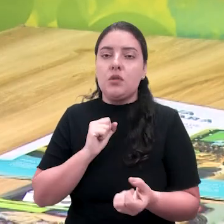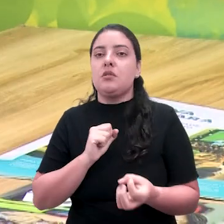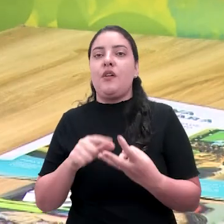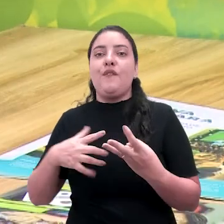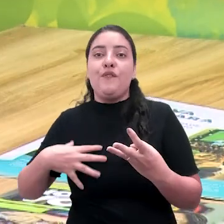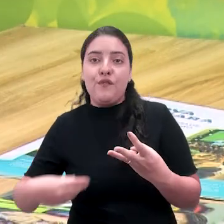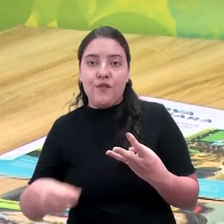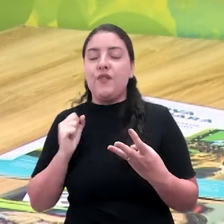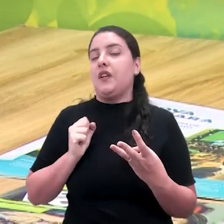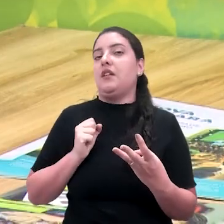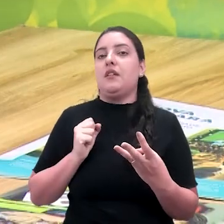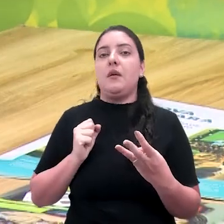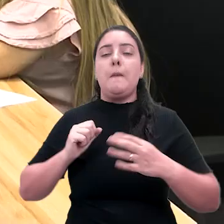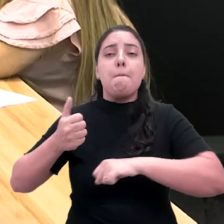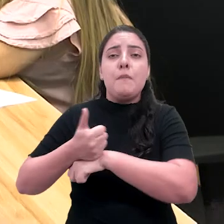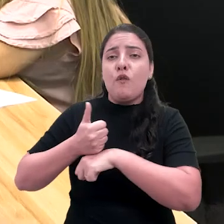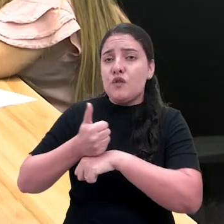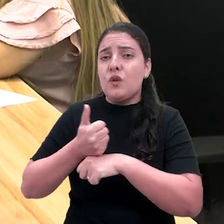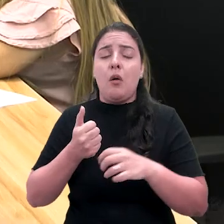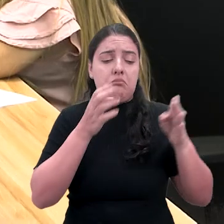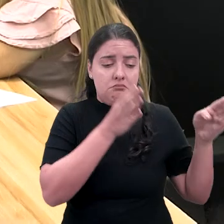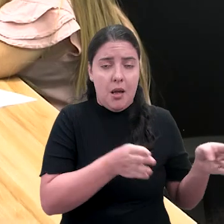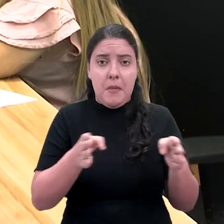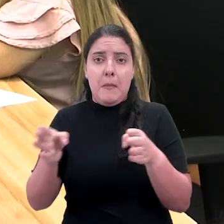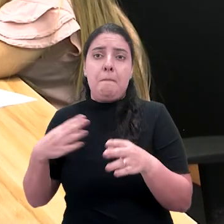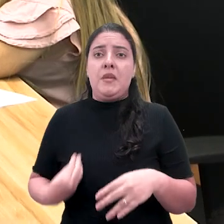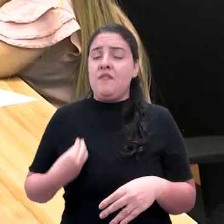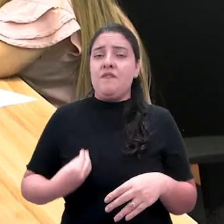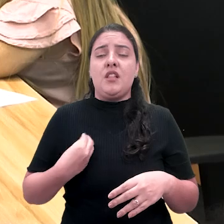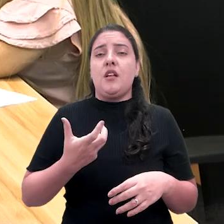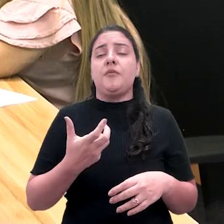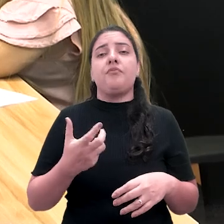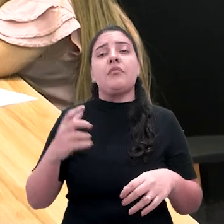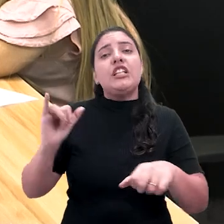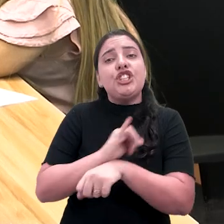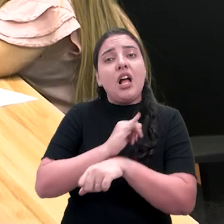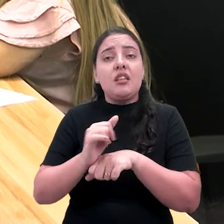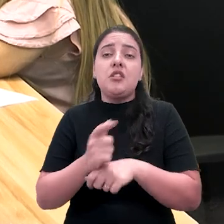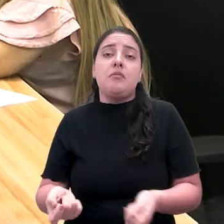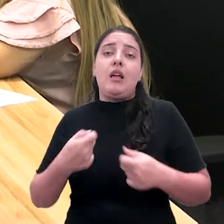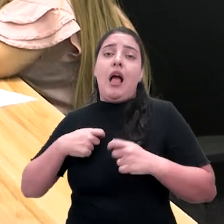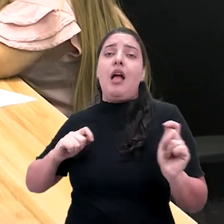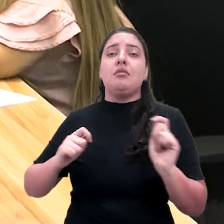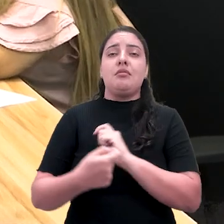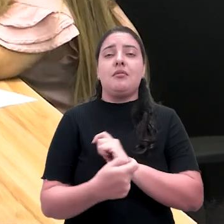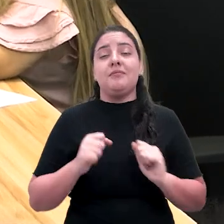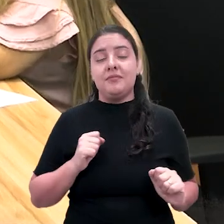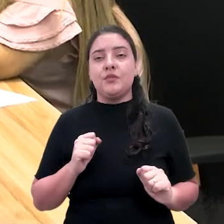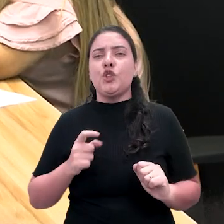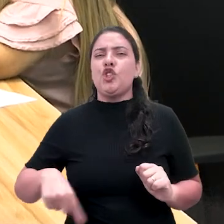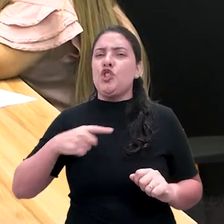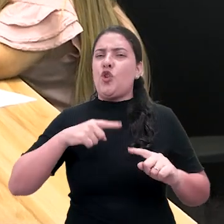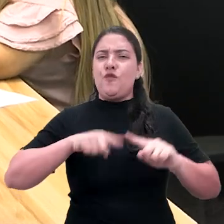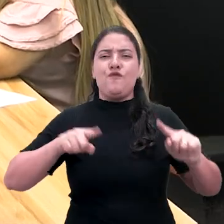na filha que eu quero ser, na profissional que eu quero ser. E ver as alternativas, né? E ver as alternativas. Que são várias, que a gente é muito